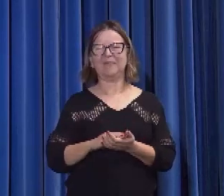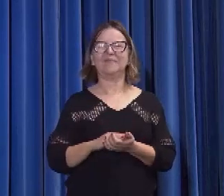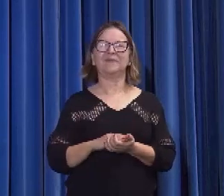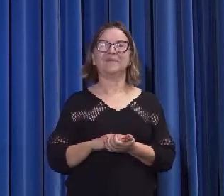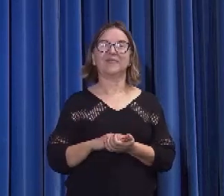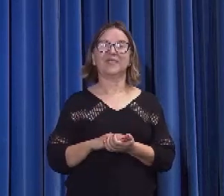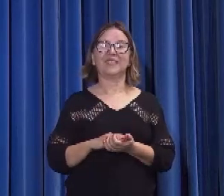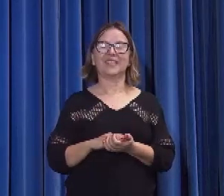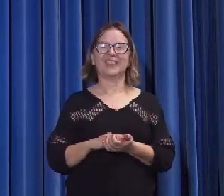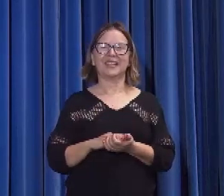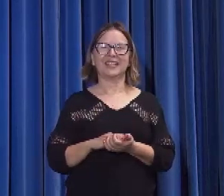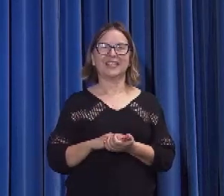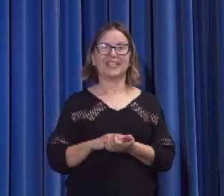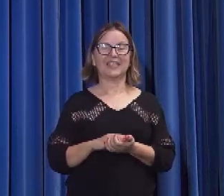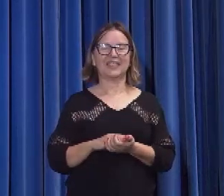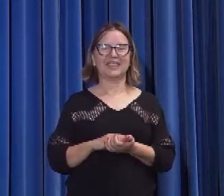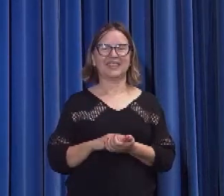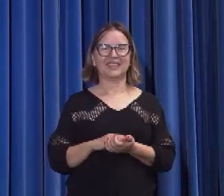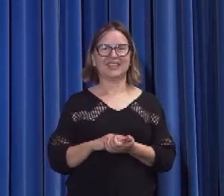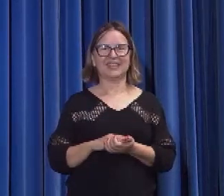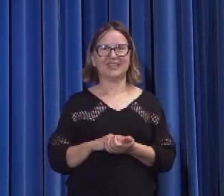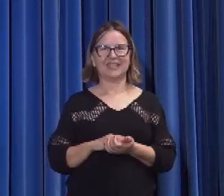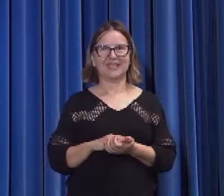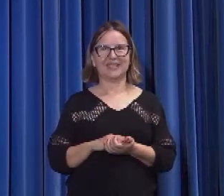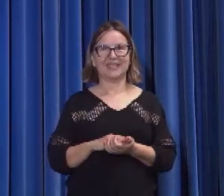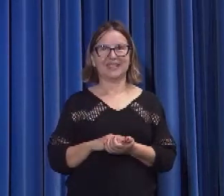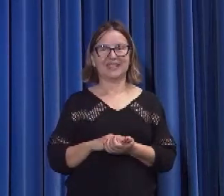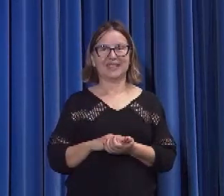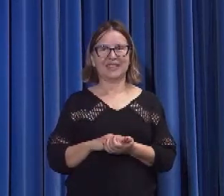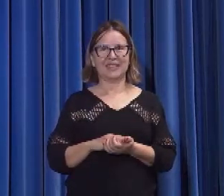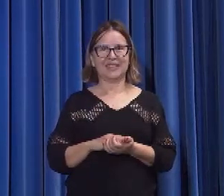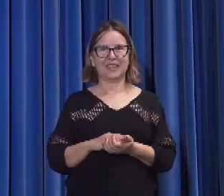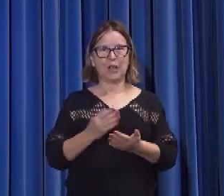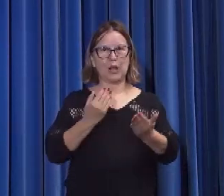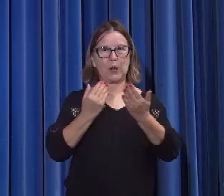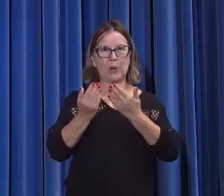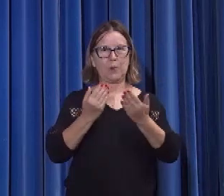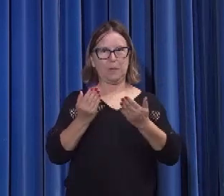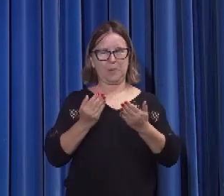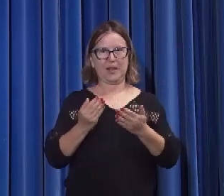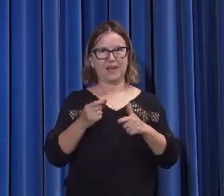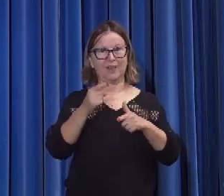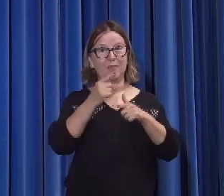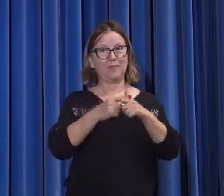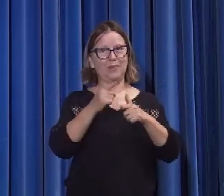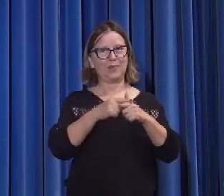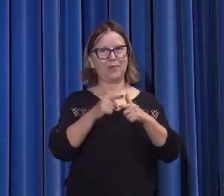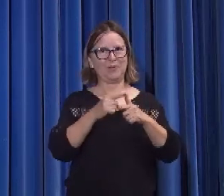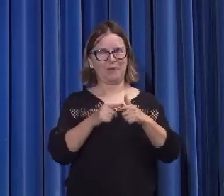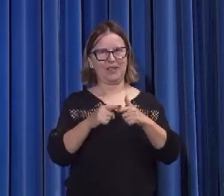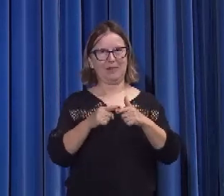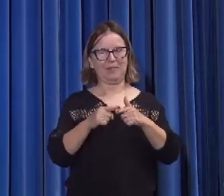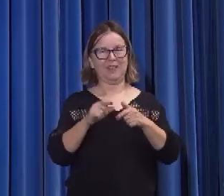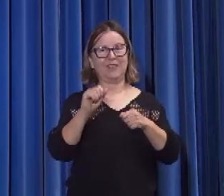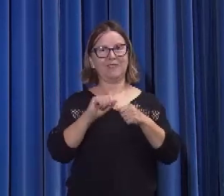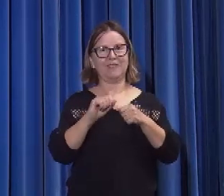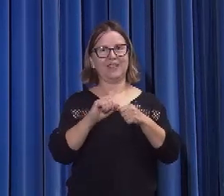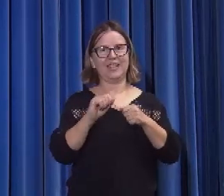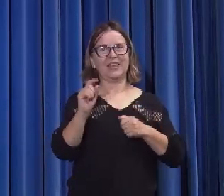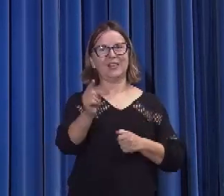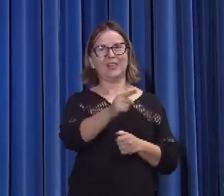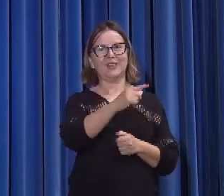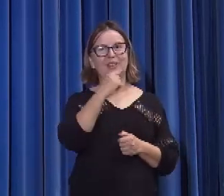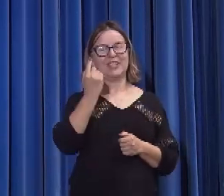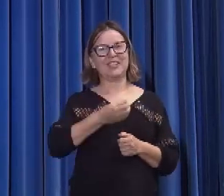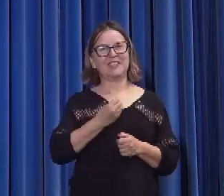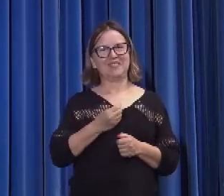é isso que fazem conosco as tribulações e as provações. Elas nos testam, nos